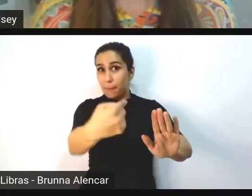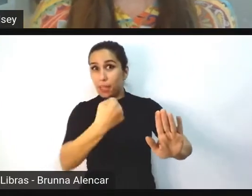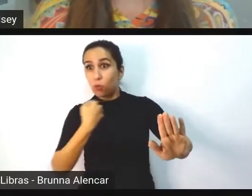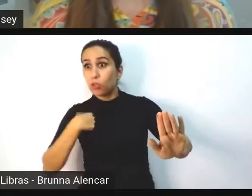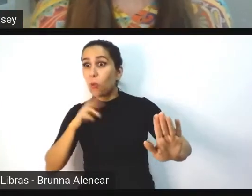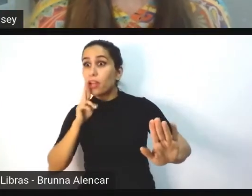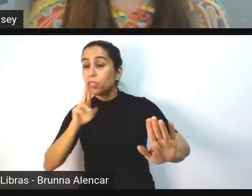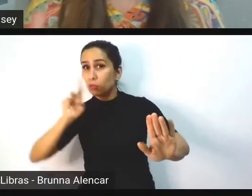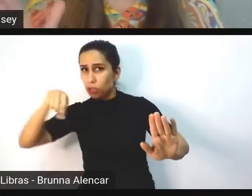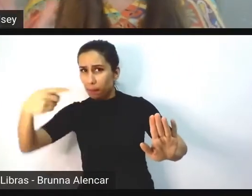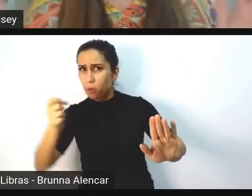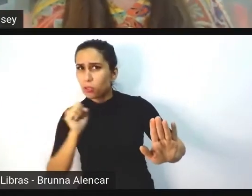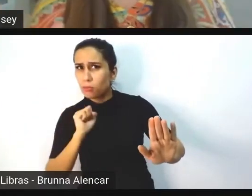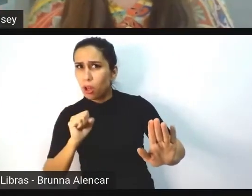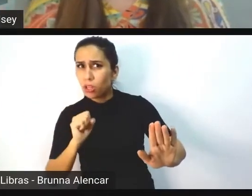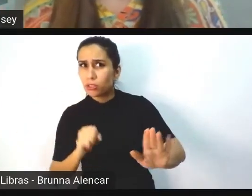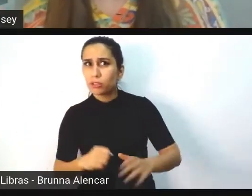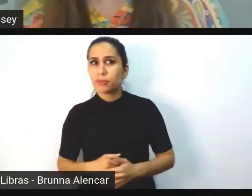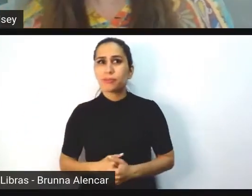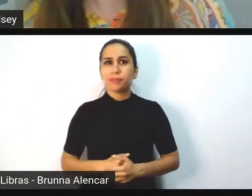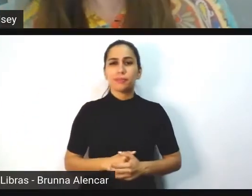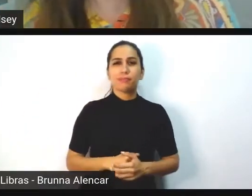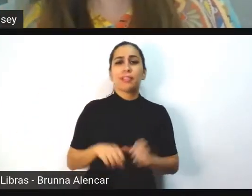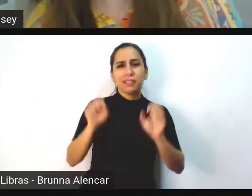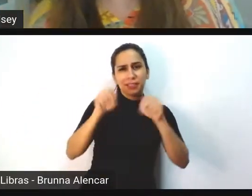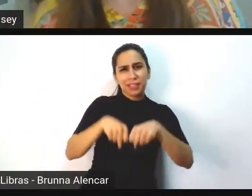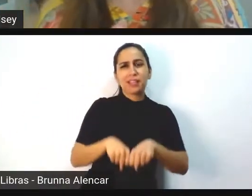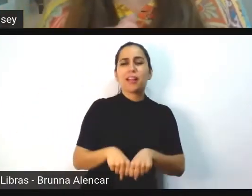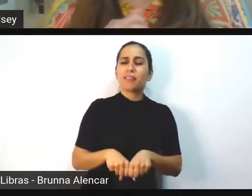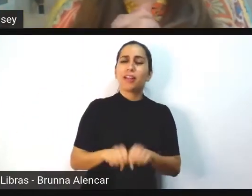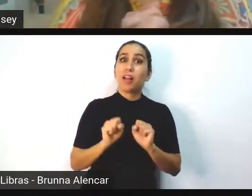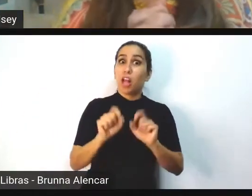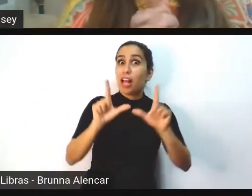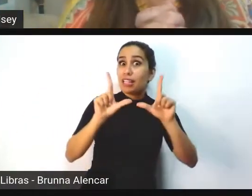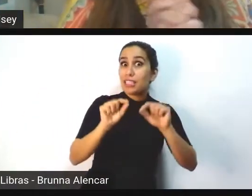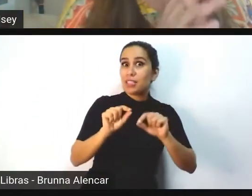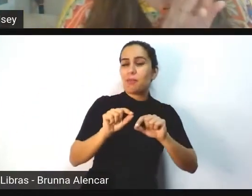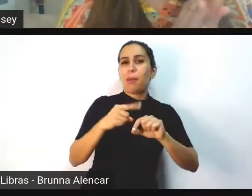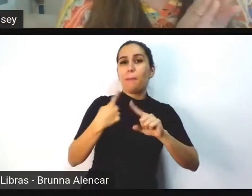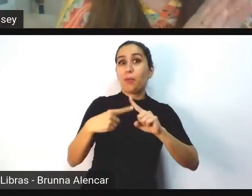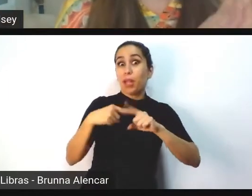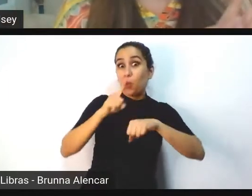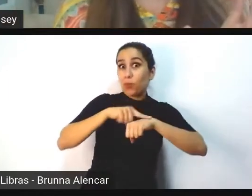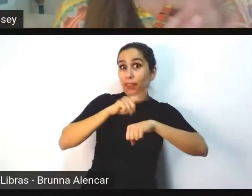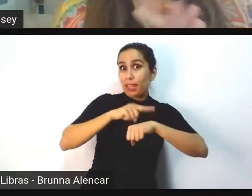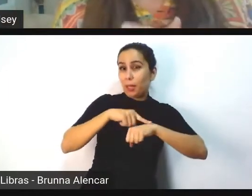ginástica laboral Sim, depois. só resume para a gente, por favor, por causa do nosso tempo, tá bom?